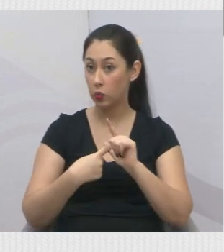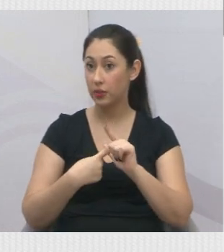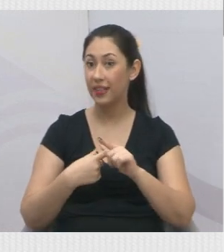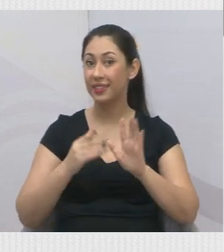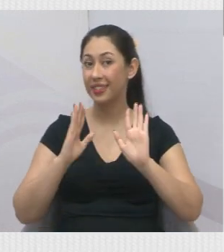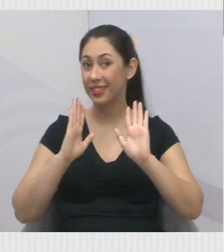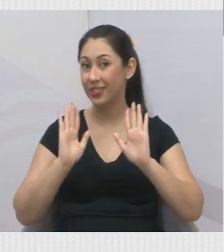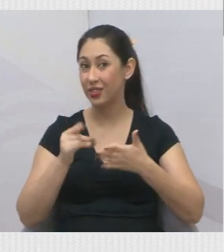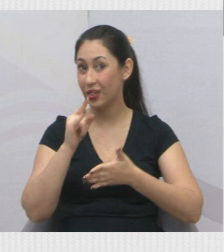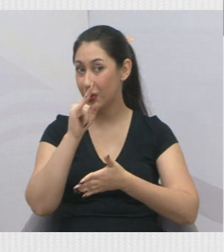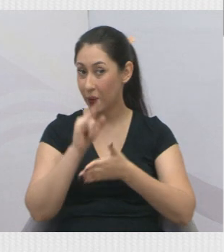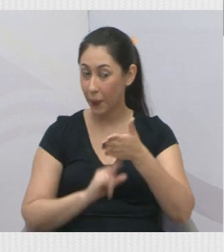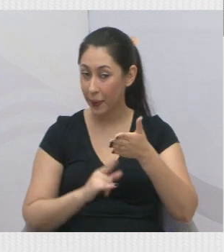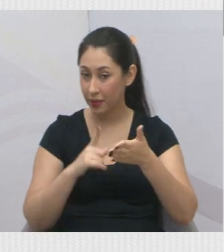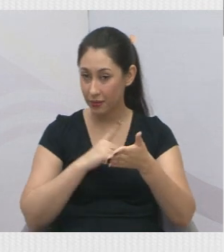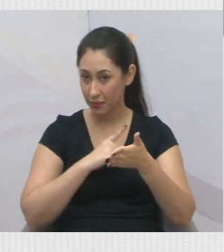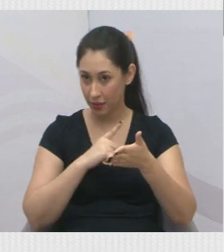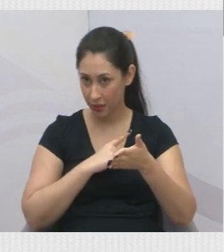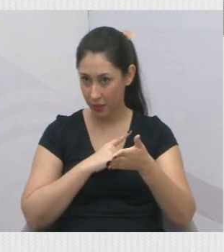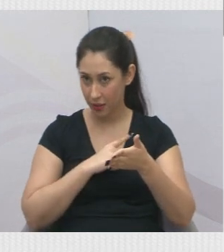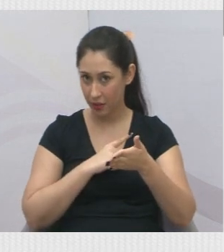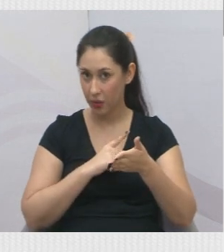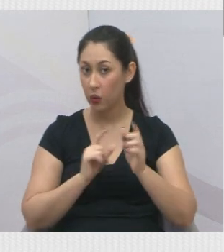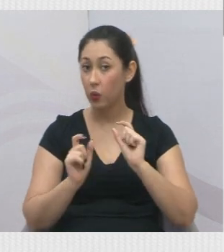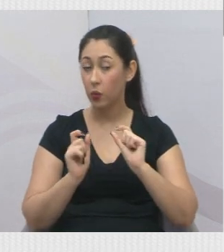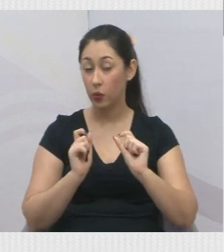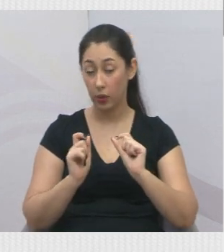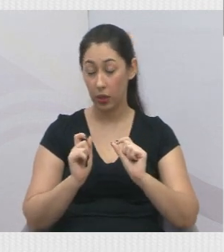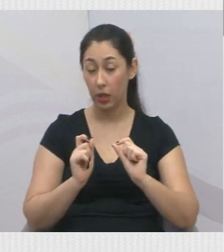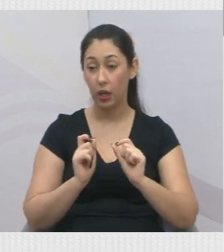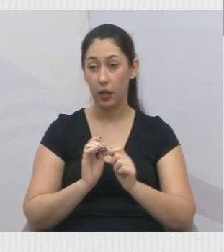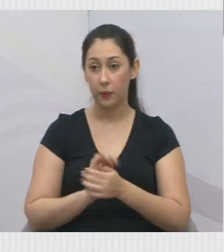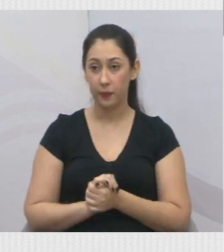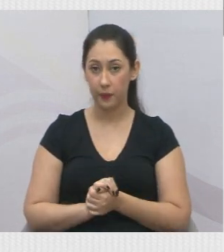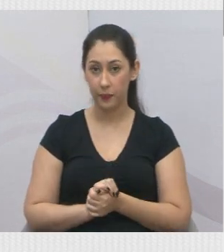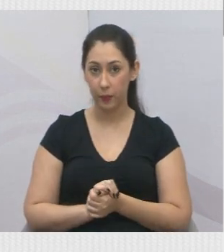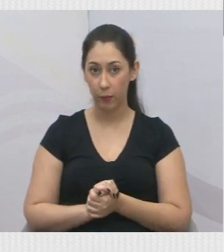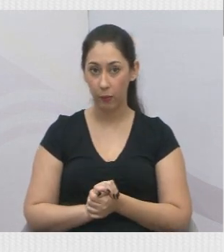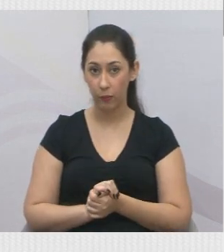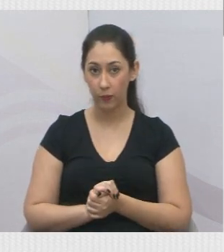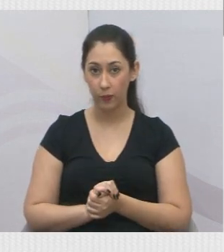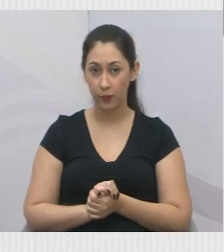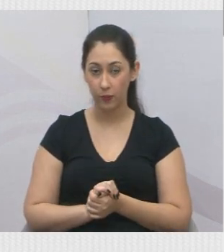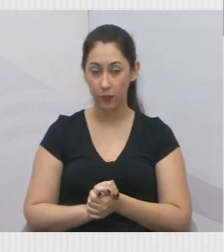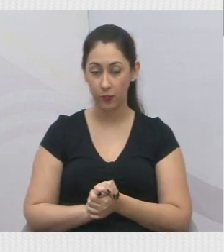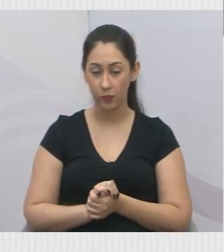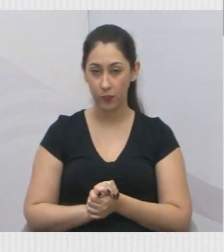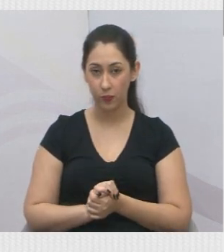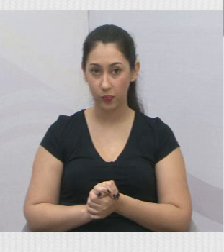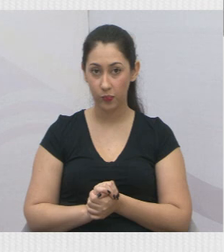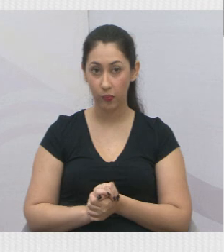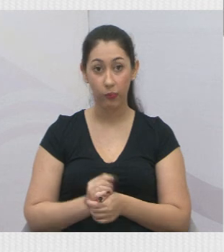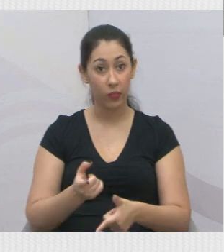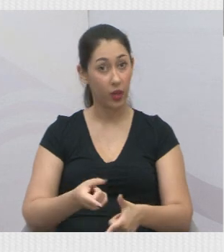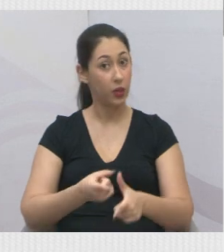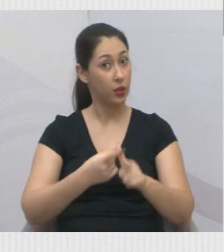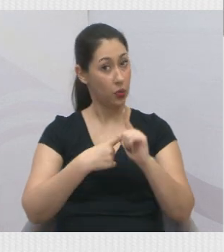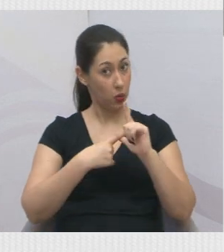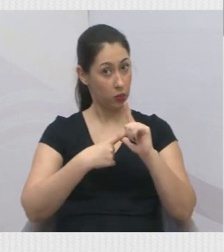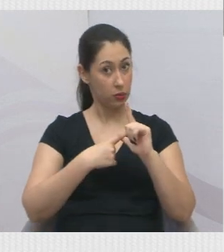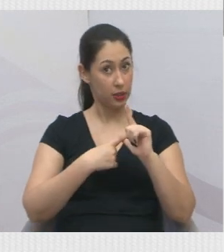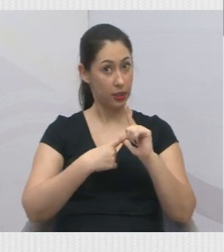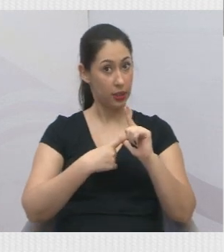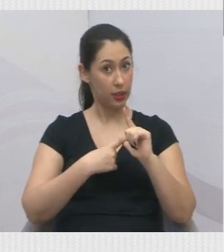processado. Então, só para ficar claro, esse resto a pagar processado é aquele que ele veio do ano